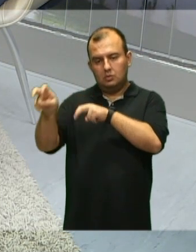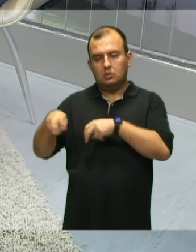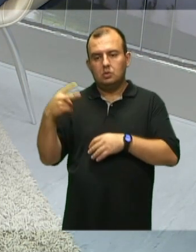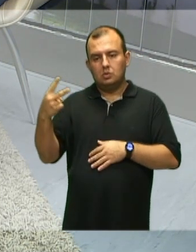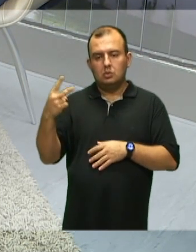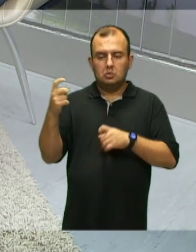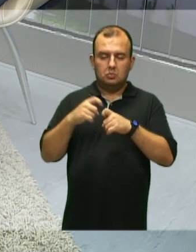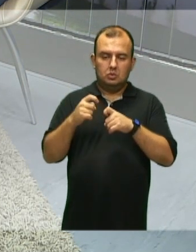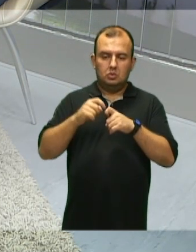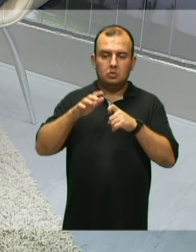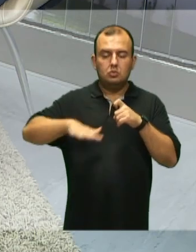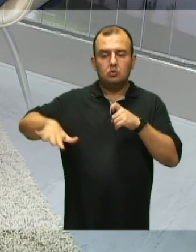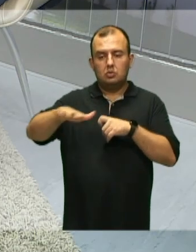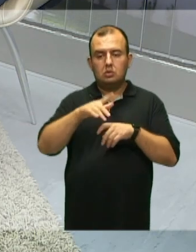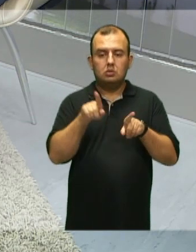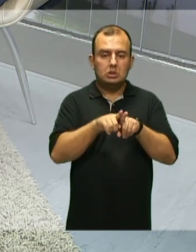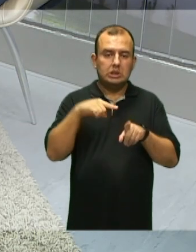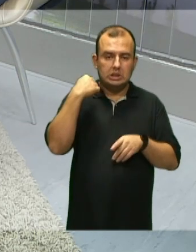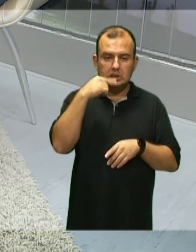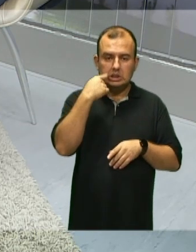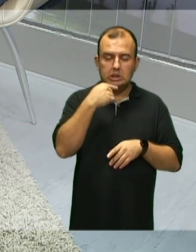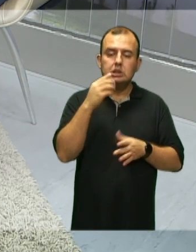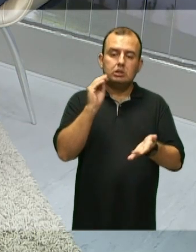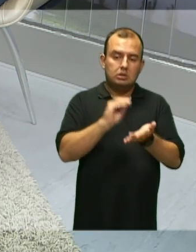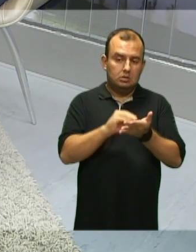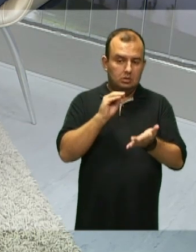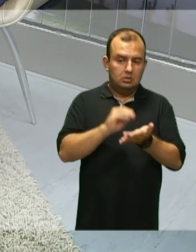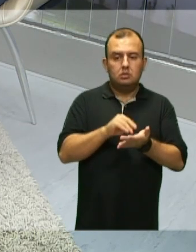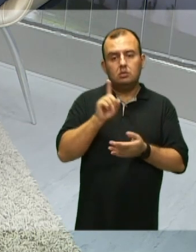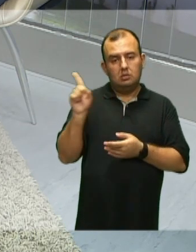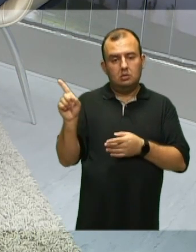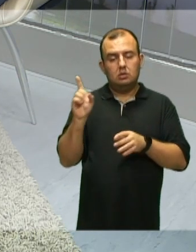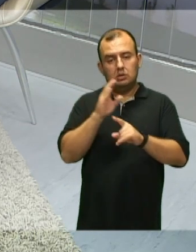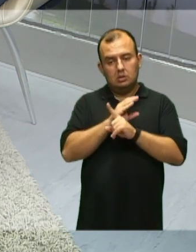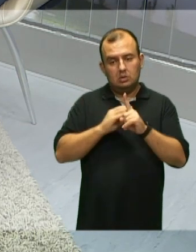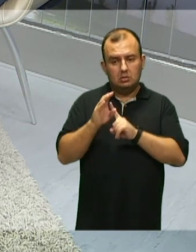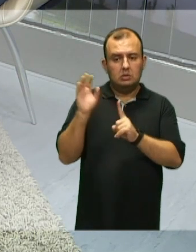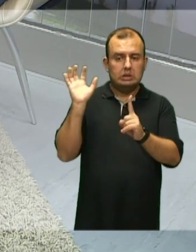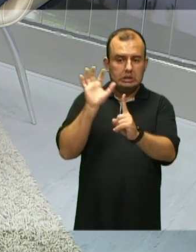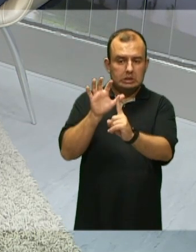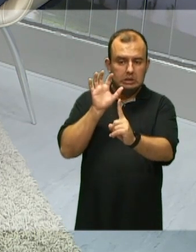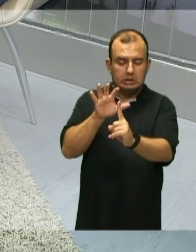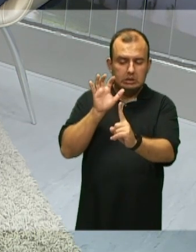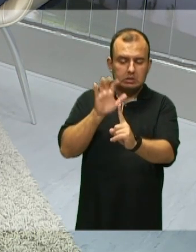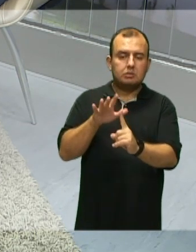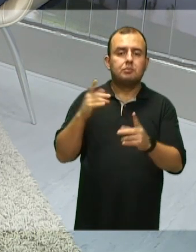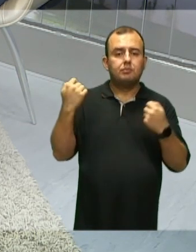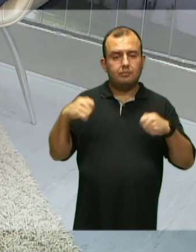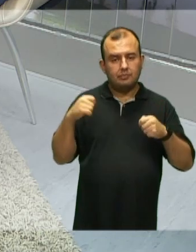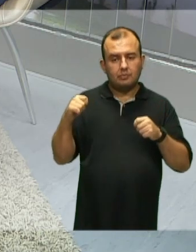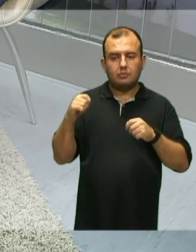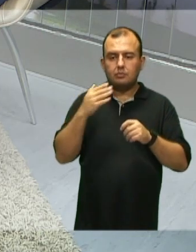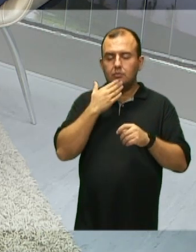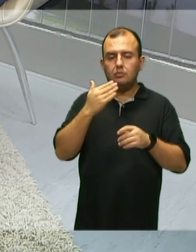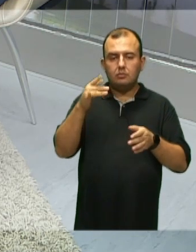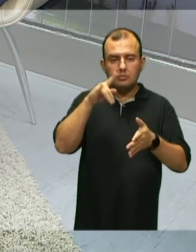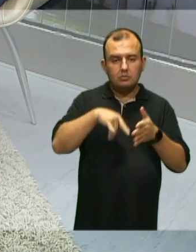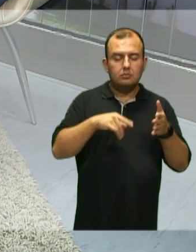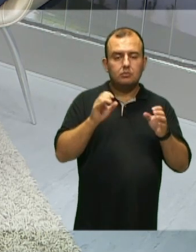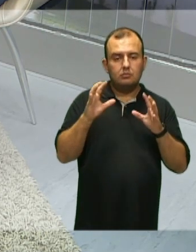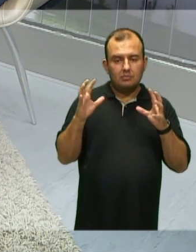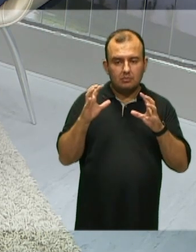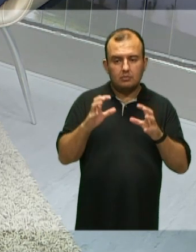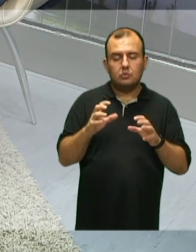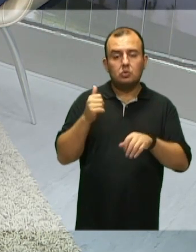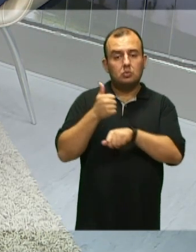clínico geral e dentista também tá faltando também E aí a comunidade começa a pressionar a demanda fica reprimida e os profissionais